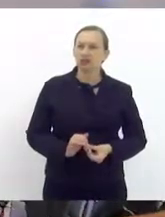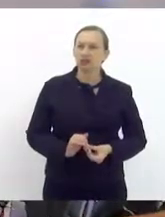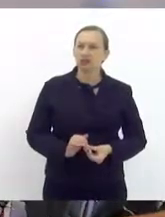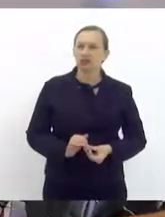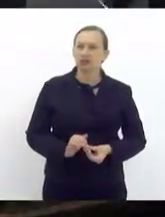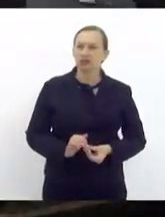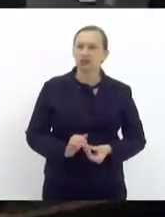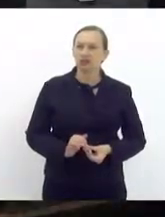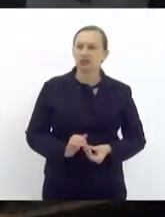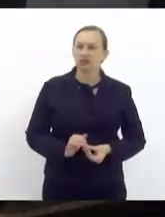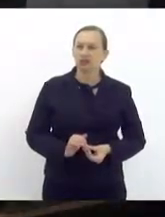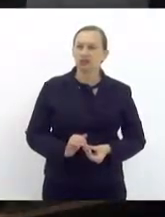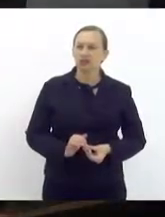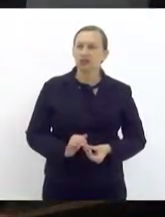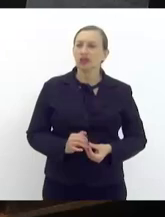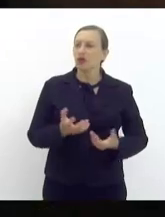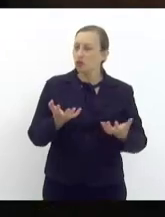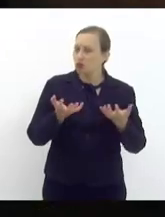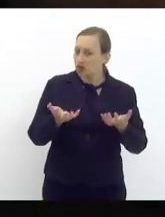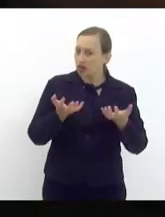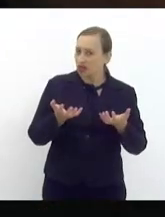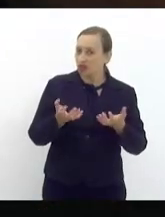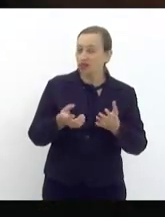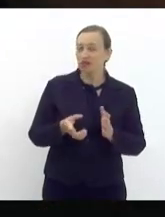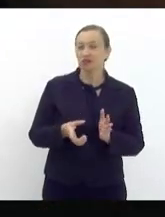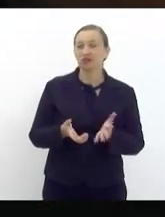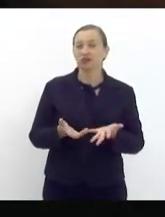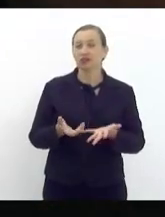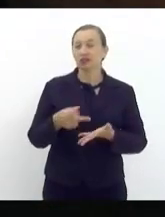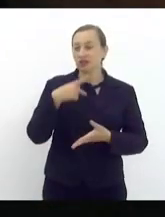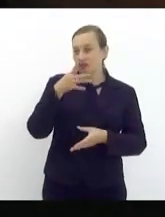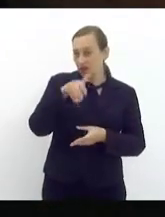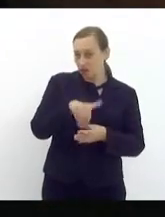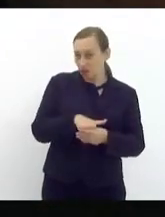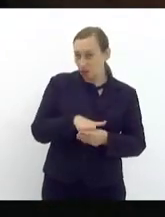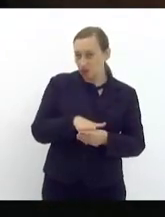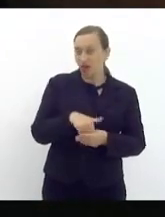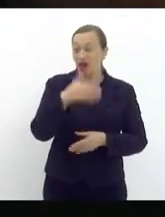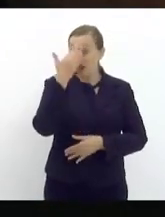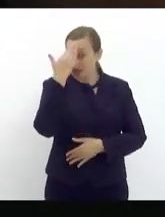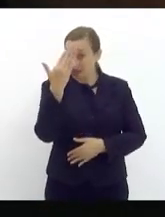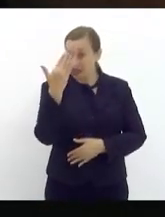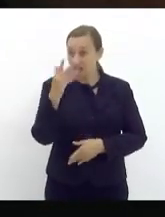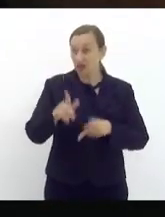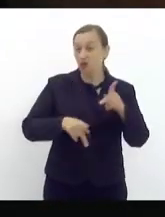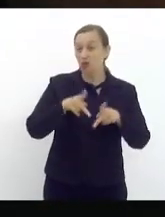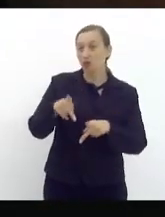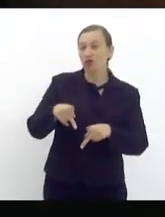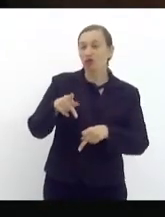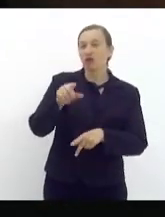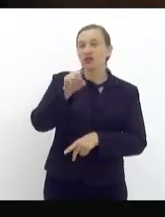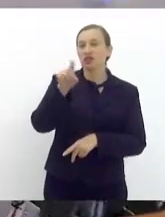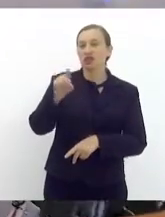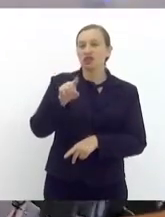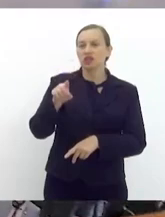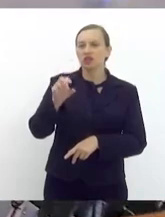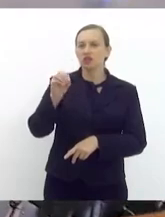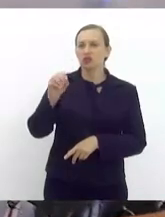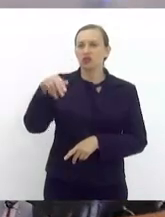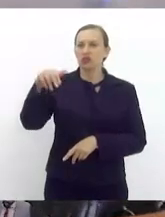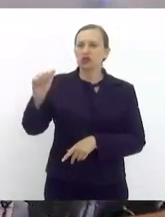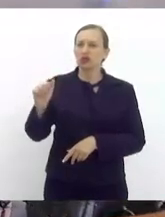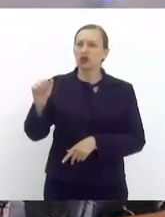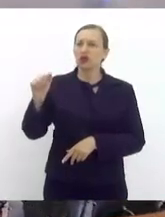Bem, eu queria, antes de proferir meu voto, agradecer a população da Zona Oeste que veio em peso aí,